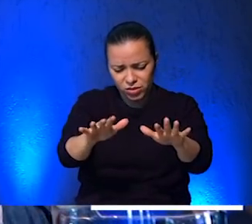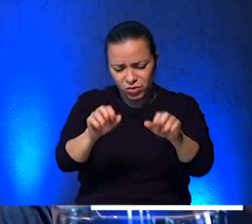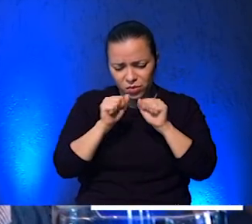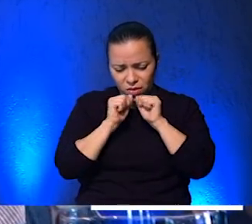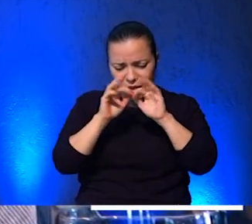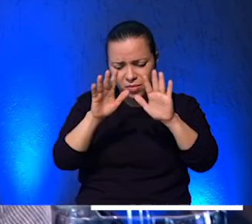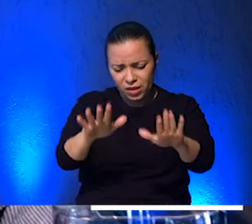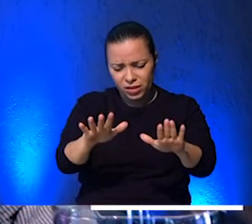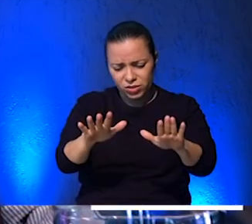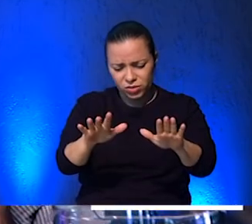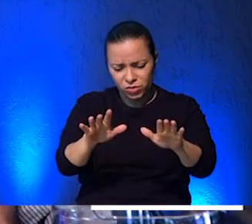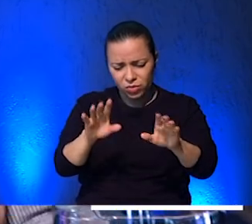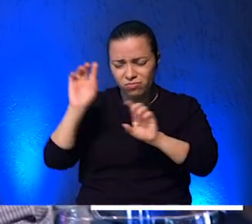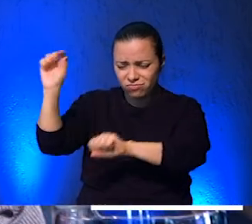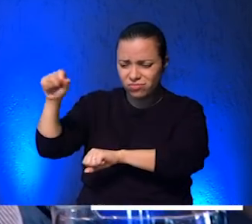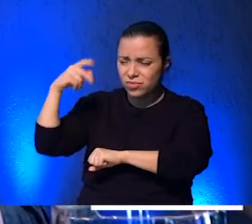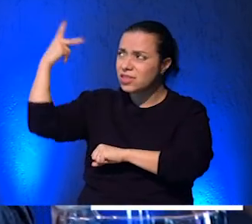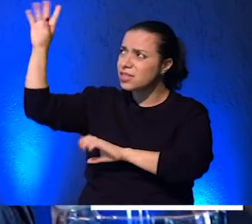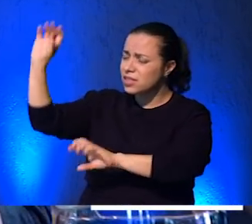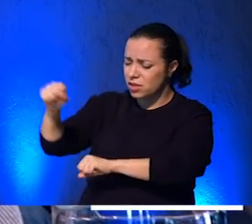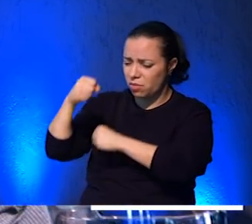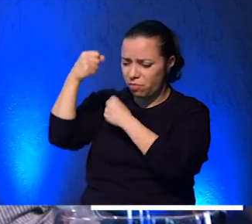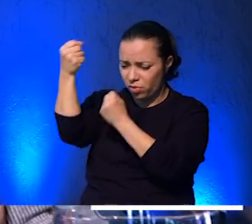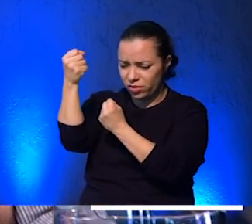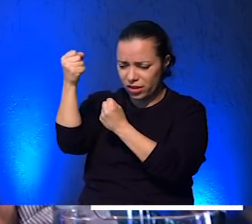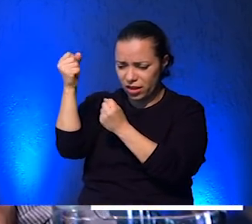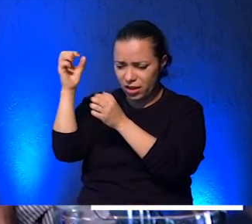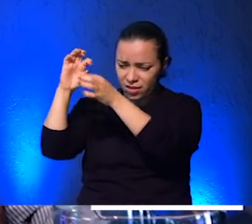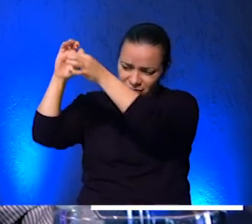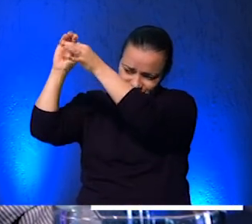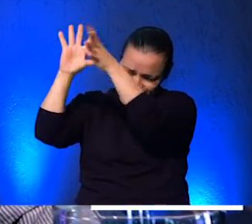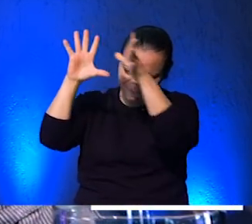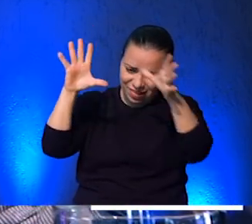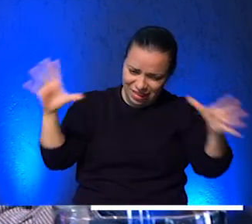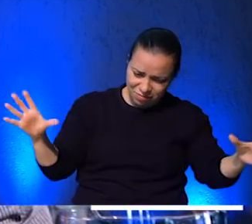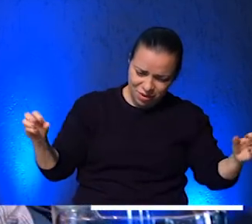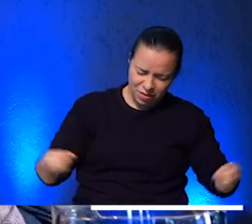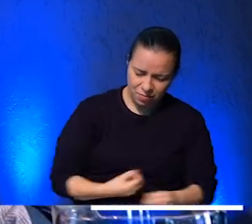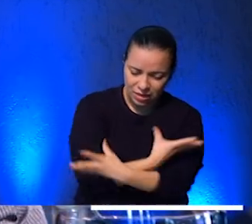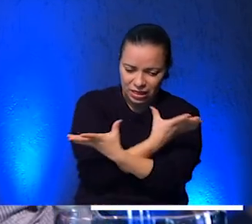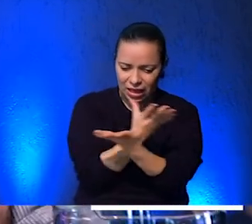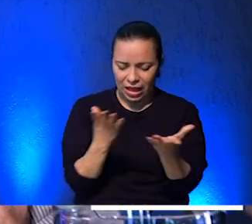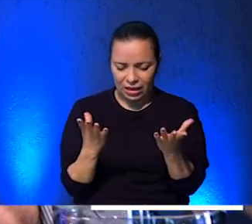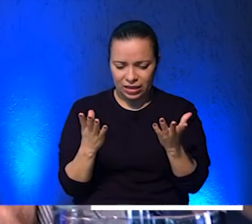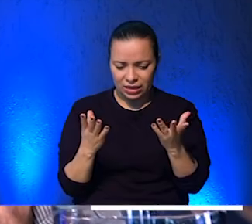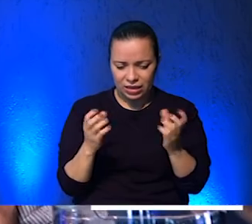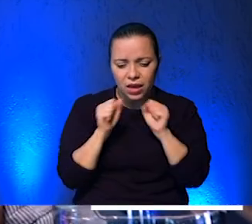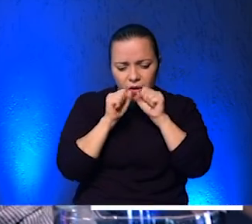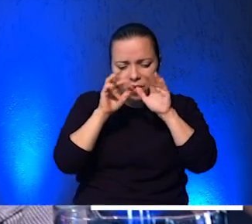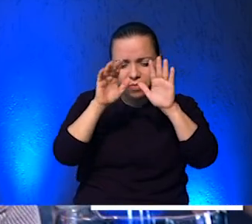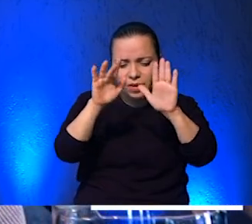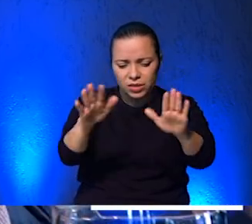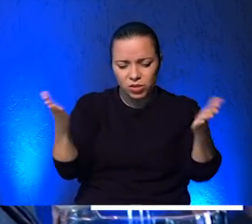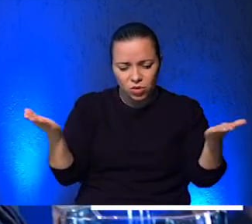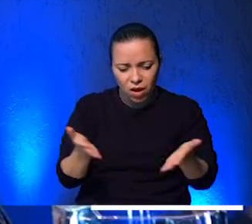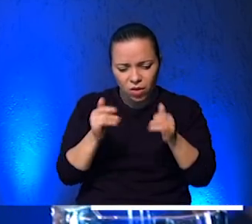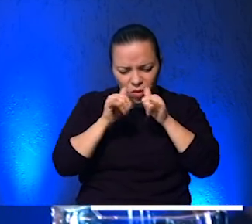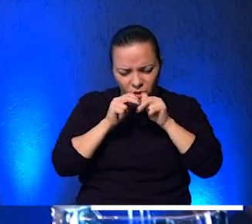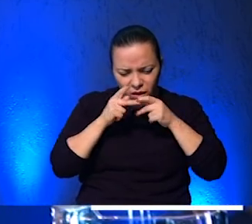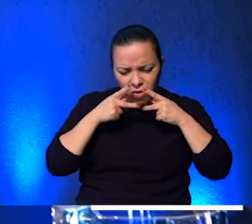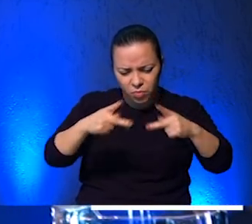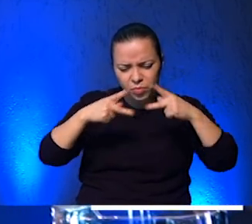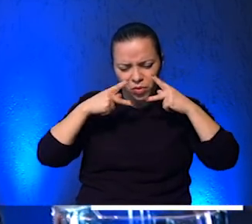pelo teu poder esse milagre vai ser liberado é por isso vai que eu abençoo agora e declaro em nome de jesus